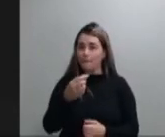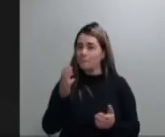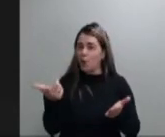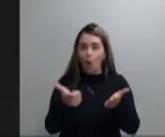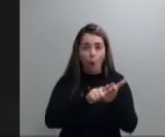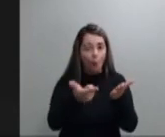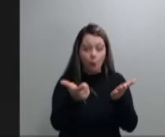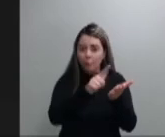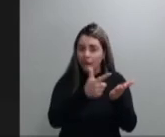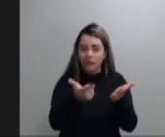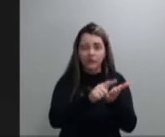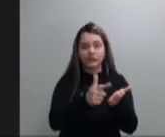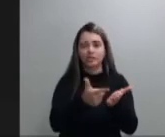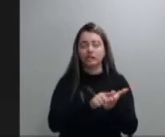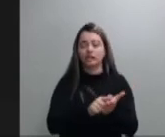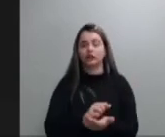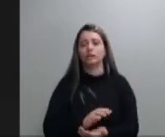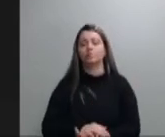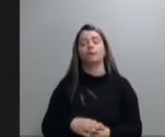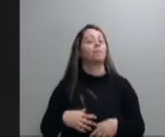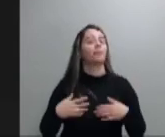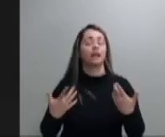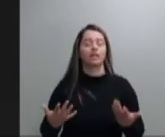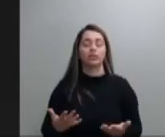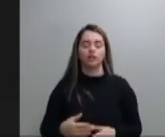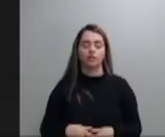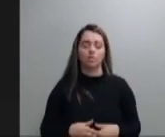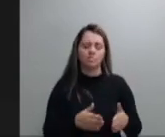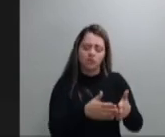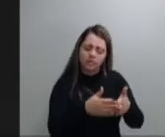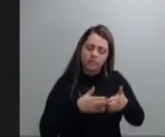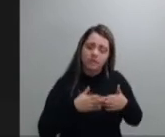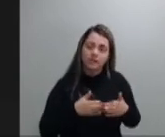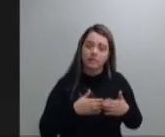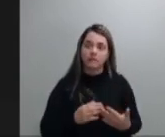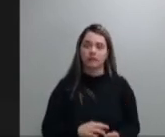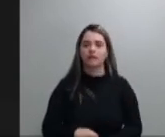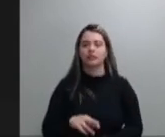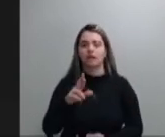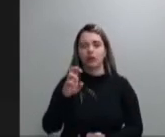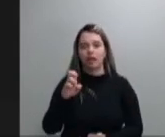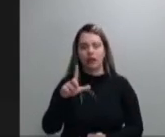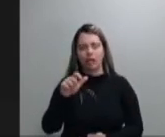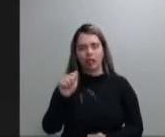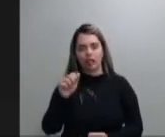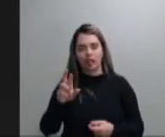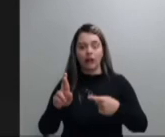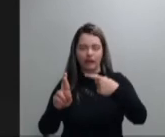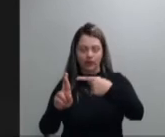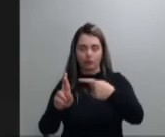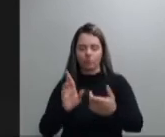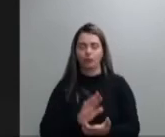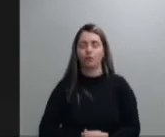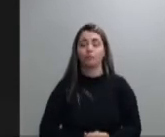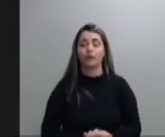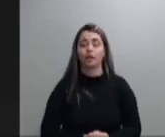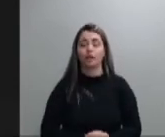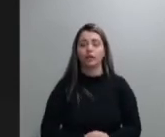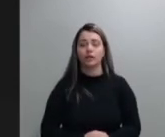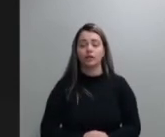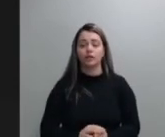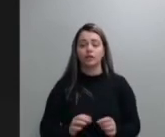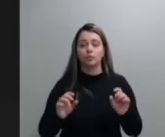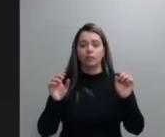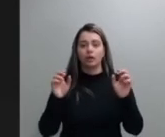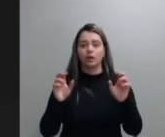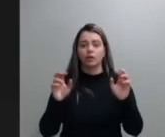do ministro relator com toda a licença dele e para dar provimento ao recurso especial a fim de reformar o acórdão